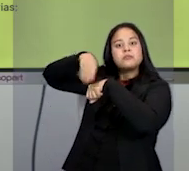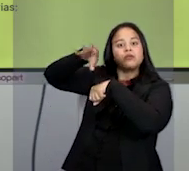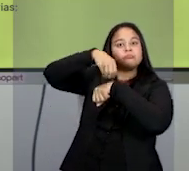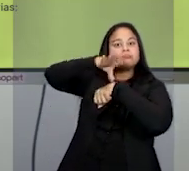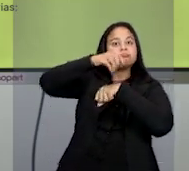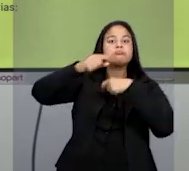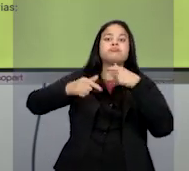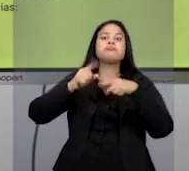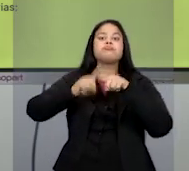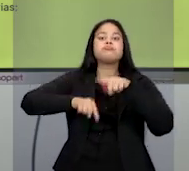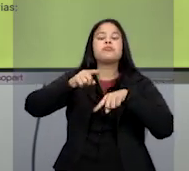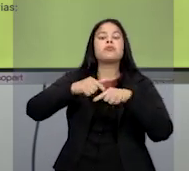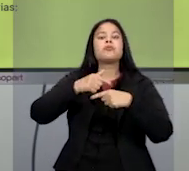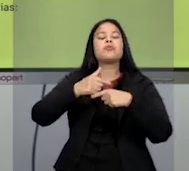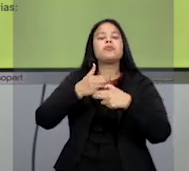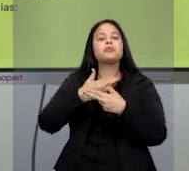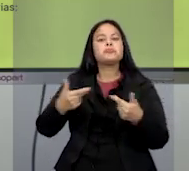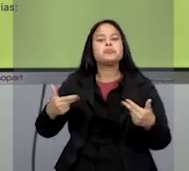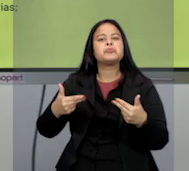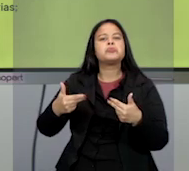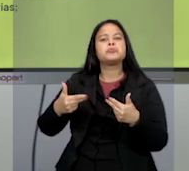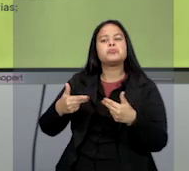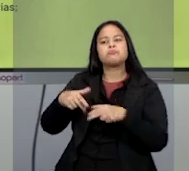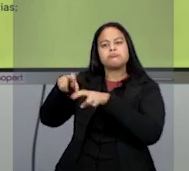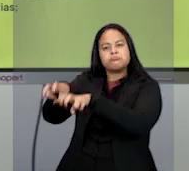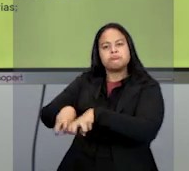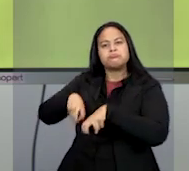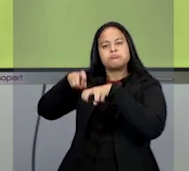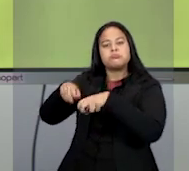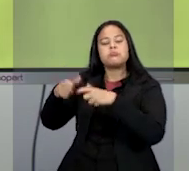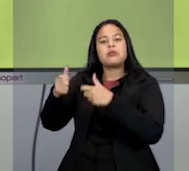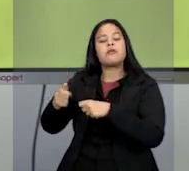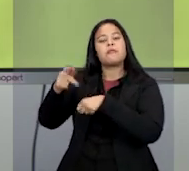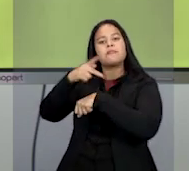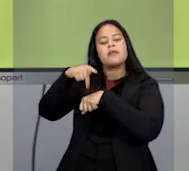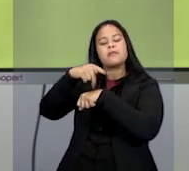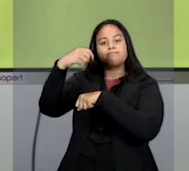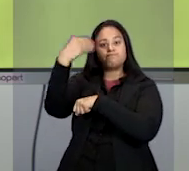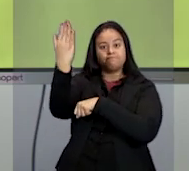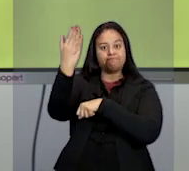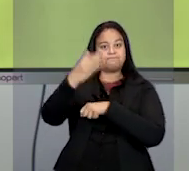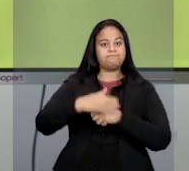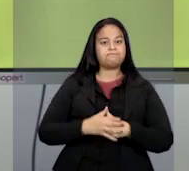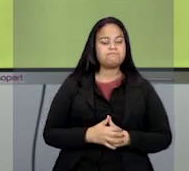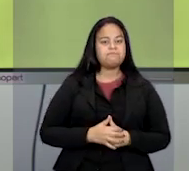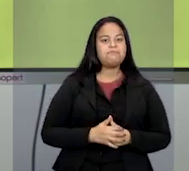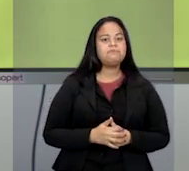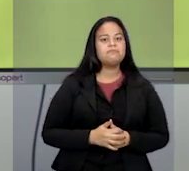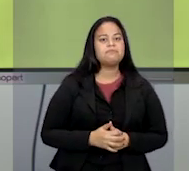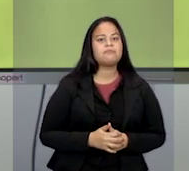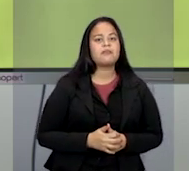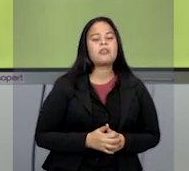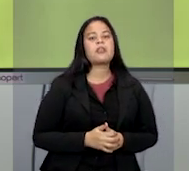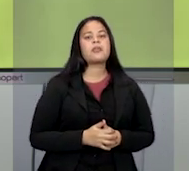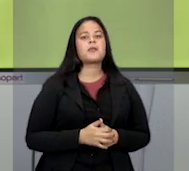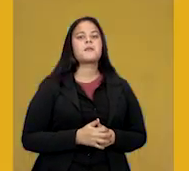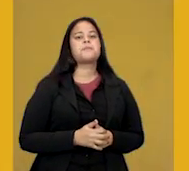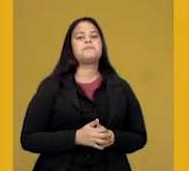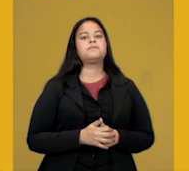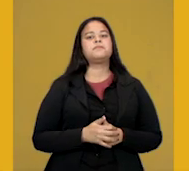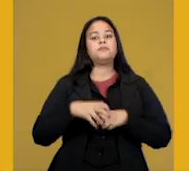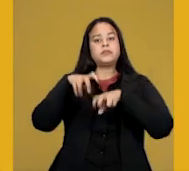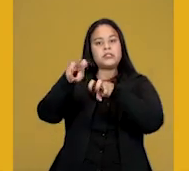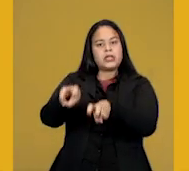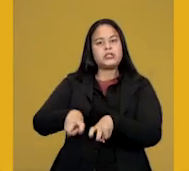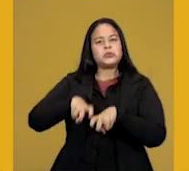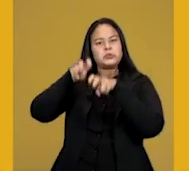dos produtos agrícolas aí para o mercado internacional, né? A agricultura ficou menos dependente